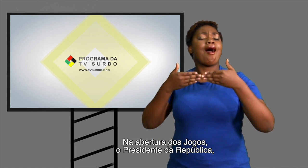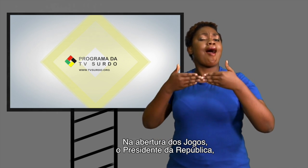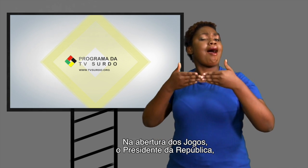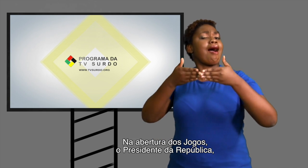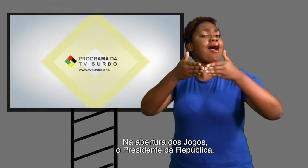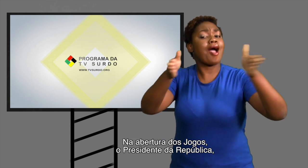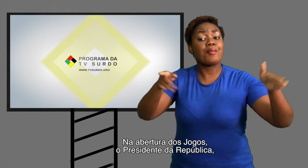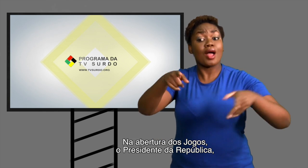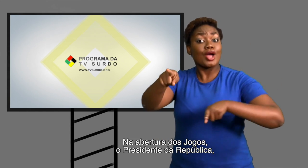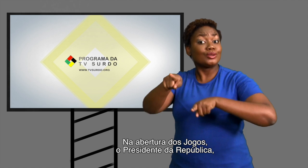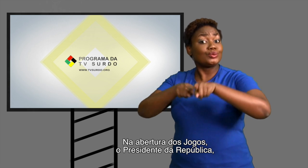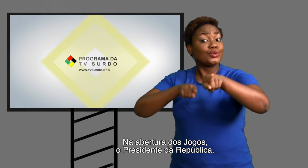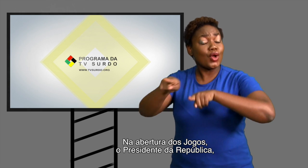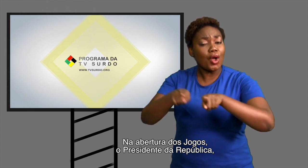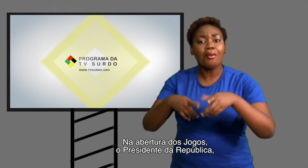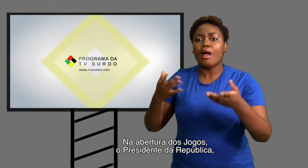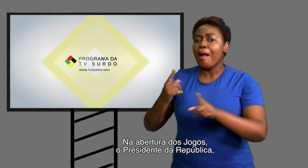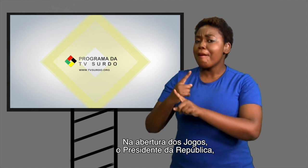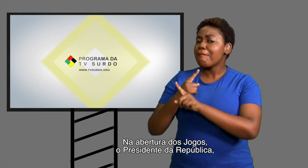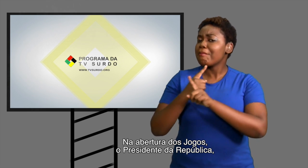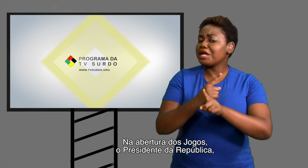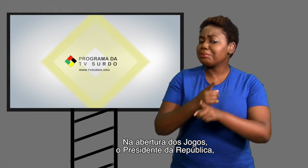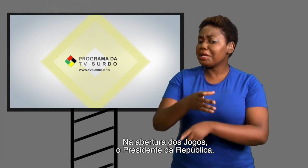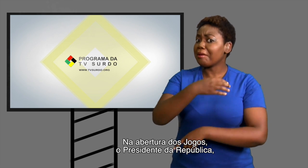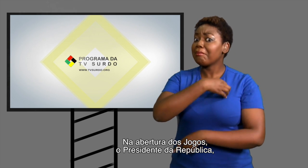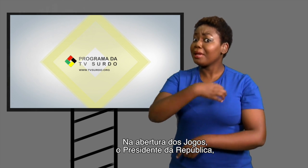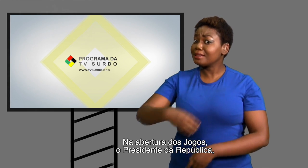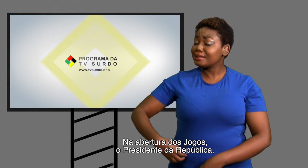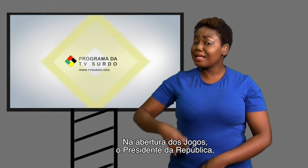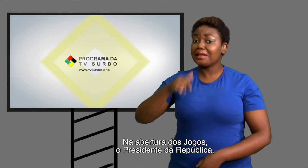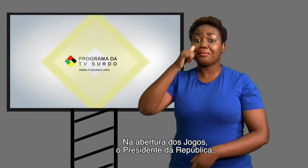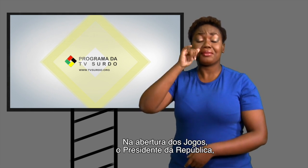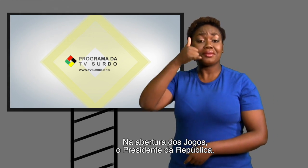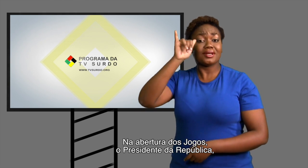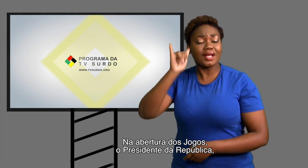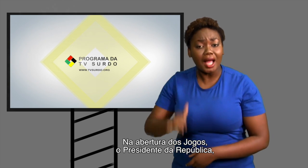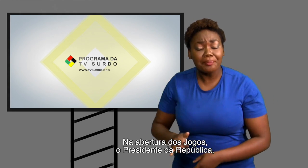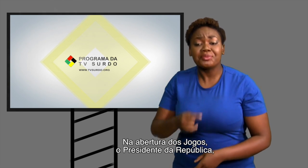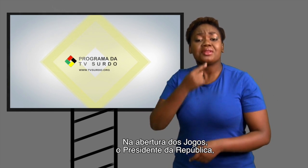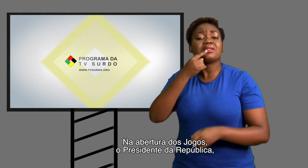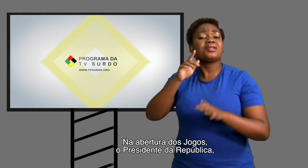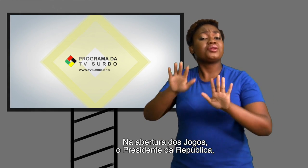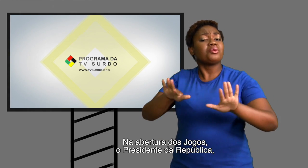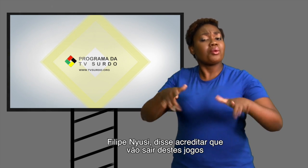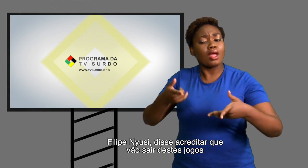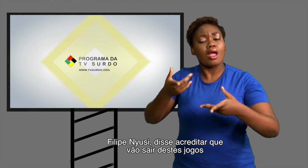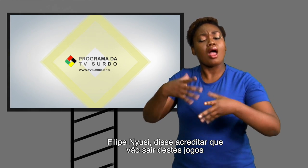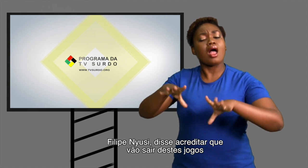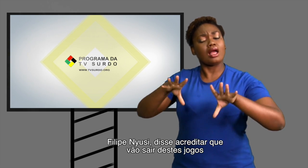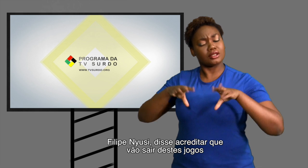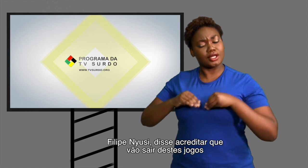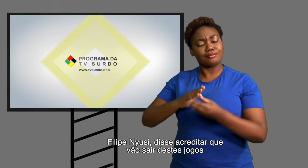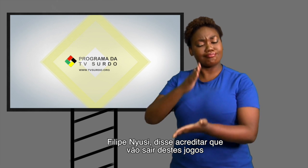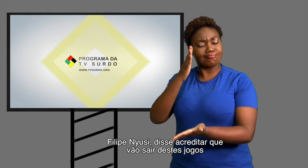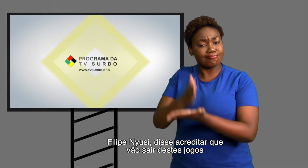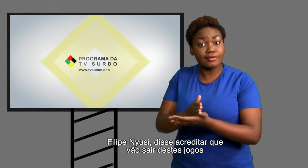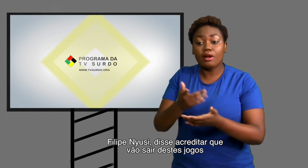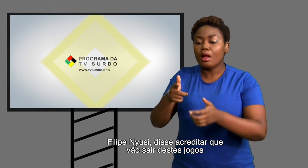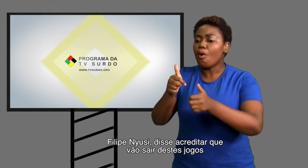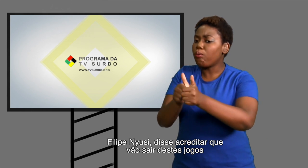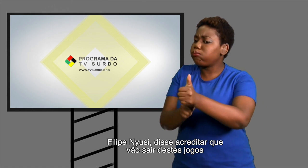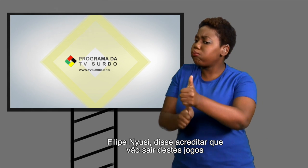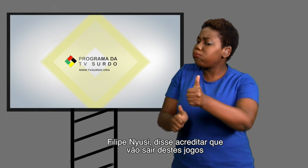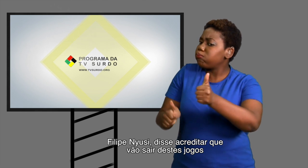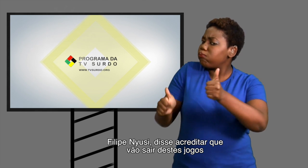Na abertura dos jogos, o presidente da República, Felipe Nyusi, disse acreditar que vão sair